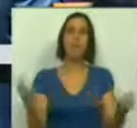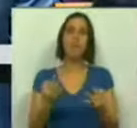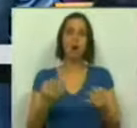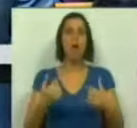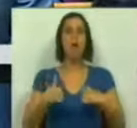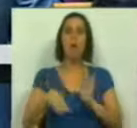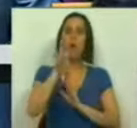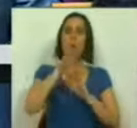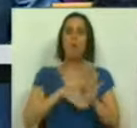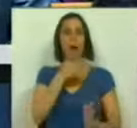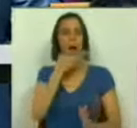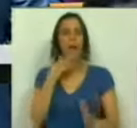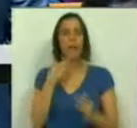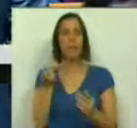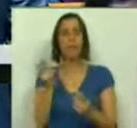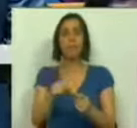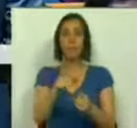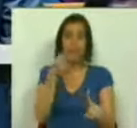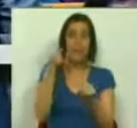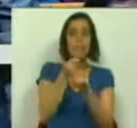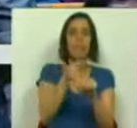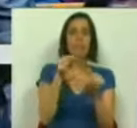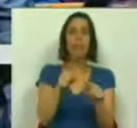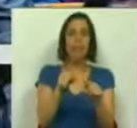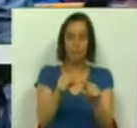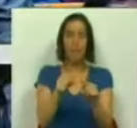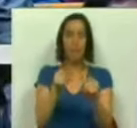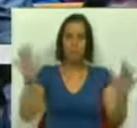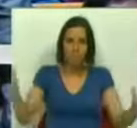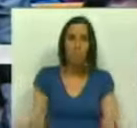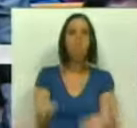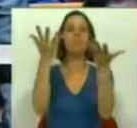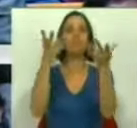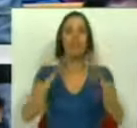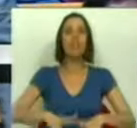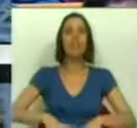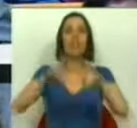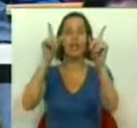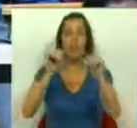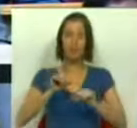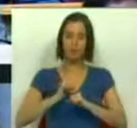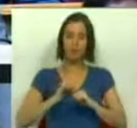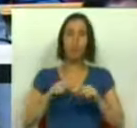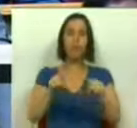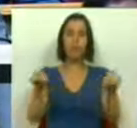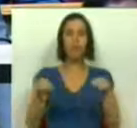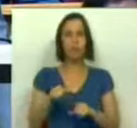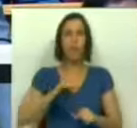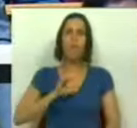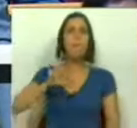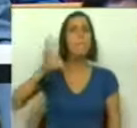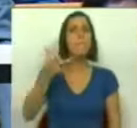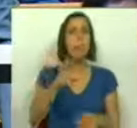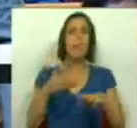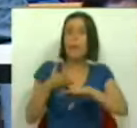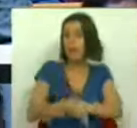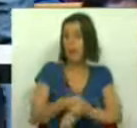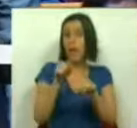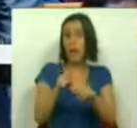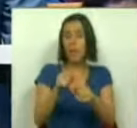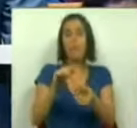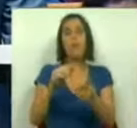que tenhamos condições de enfrentar este desafio, que é relançar o crescimento neste nosso espaço, neste nosso país e, por via disso,